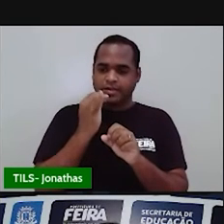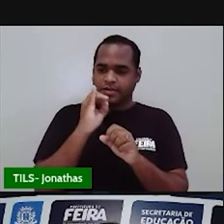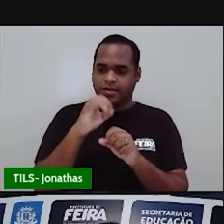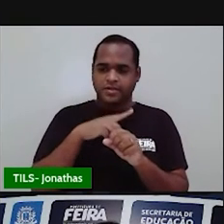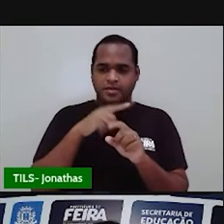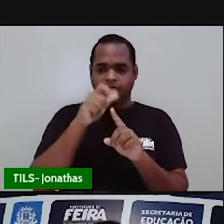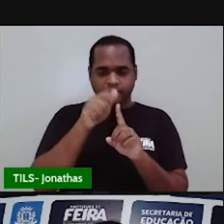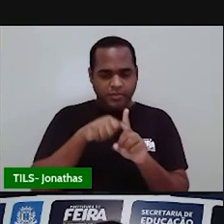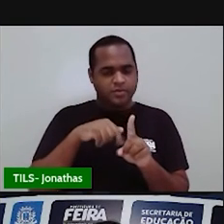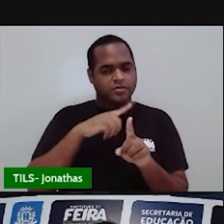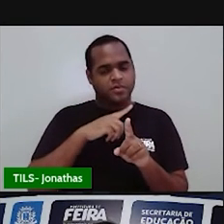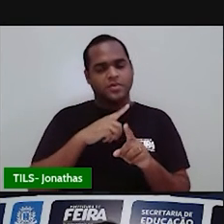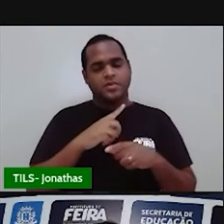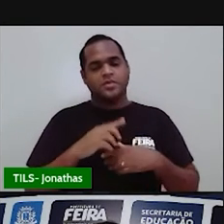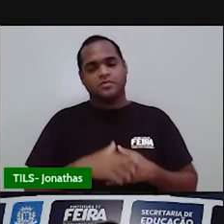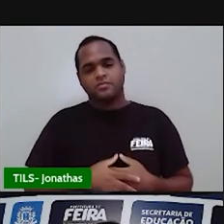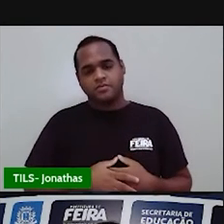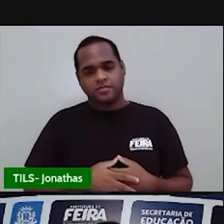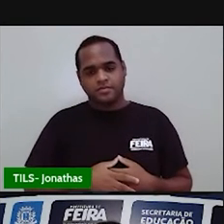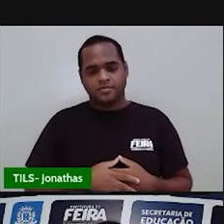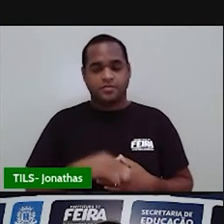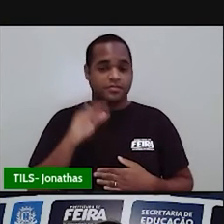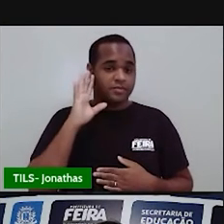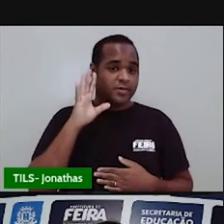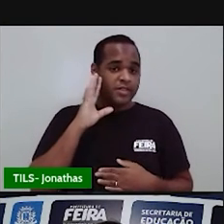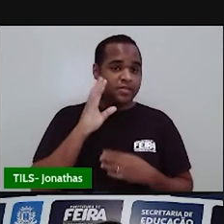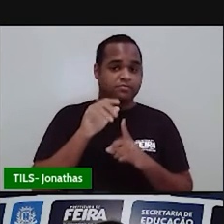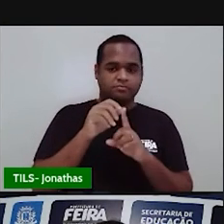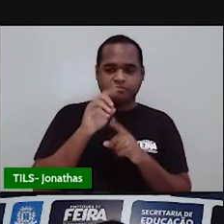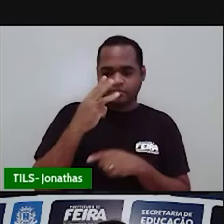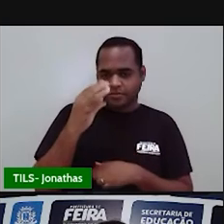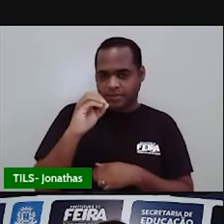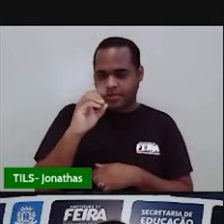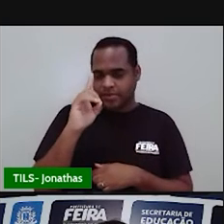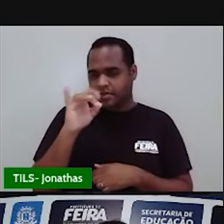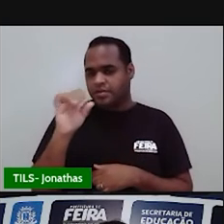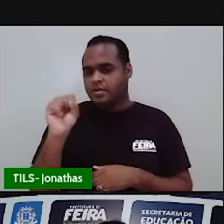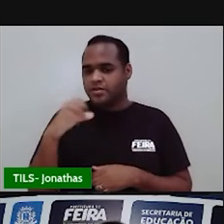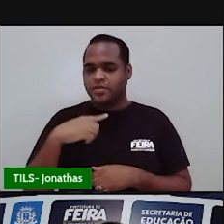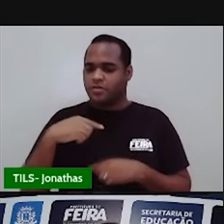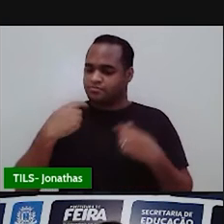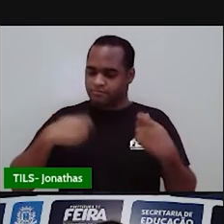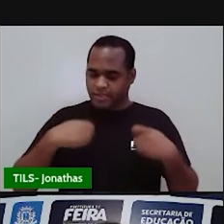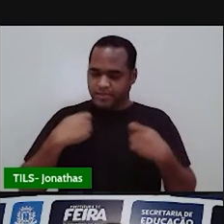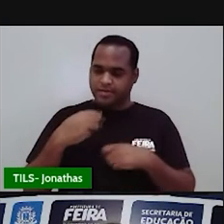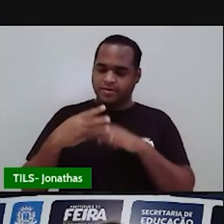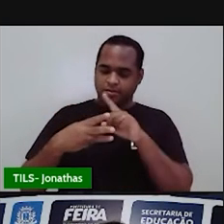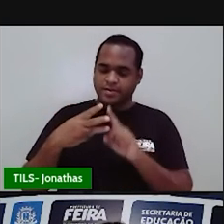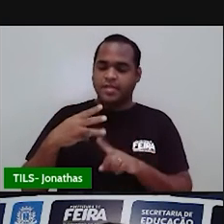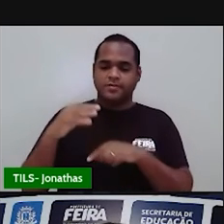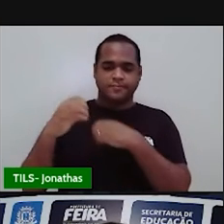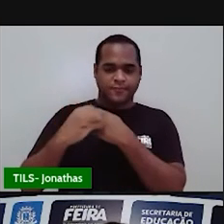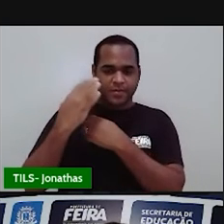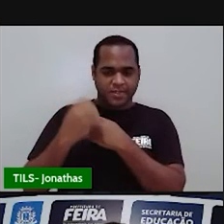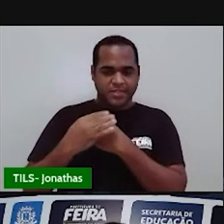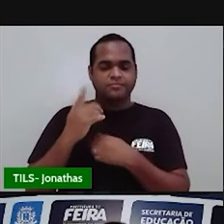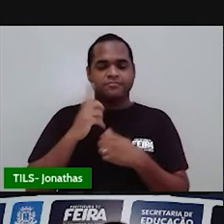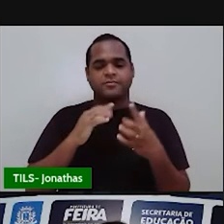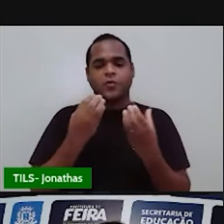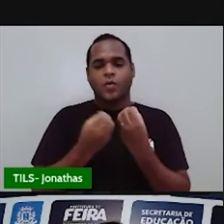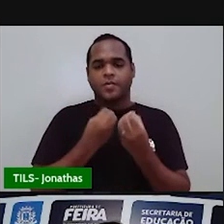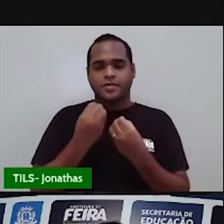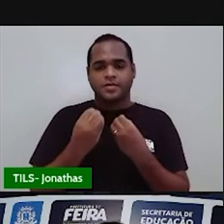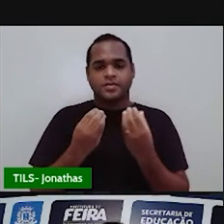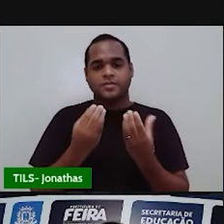por mês. Então a gente vai pensar sempre aí em 30 dias. Então a gente precisa dessas três informações. E o que é que a gente faz com